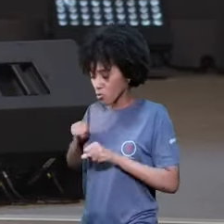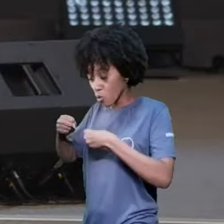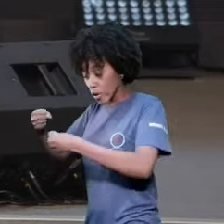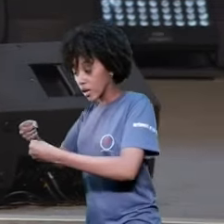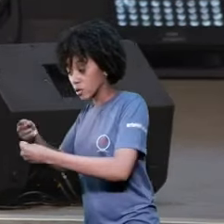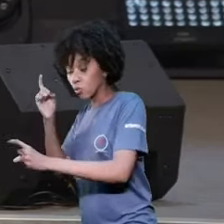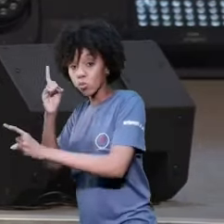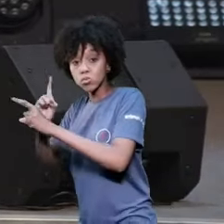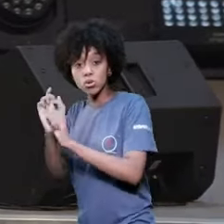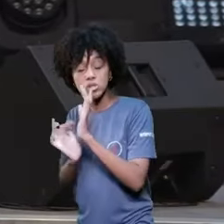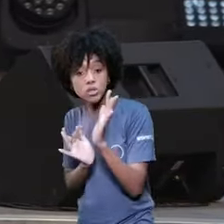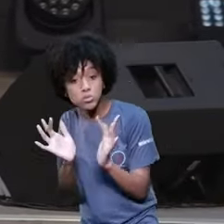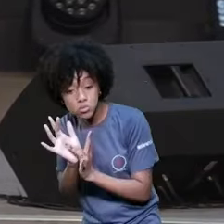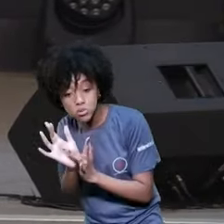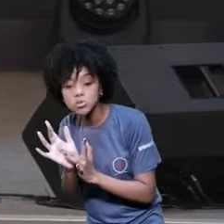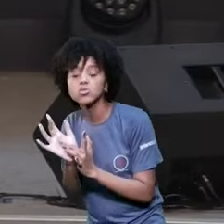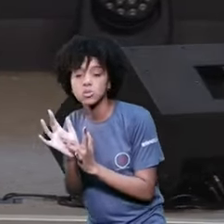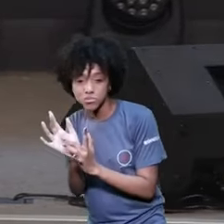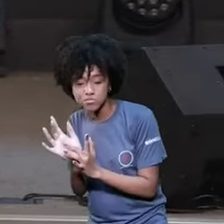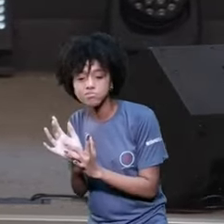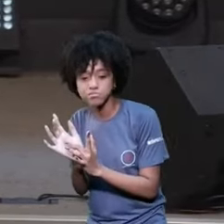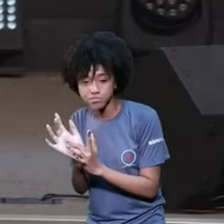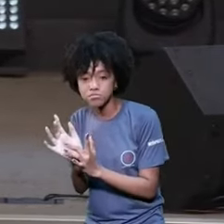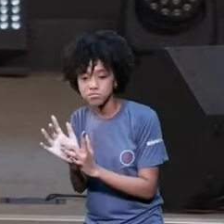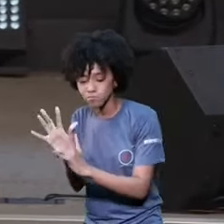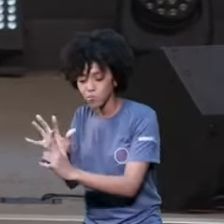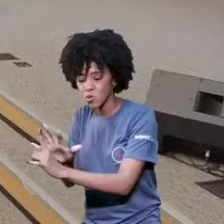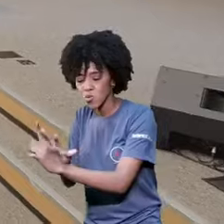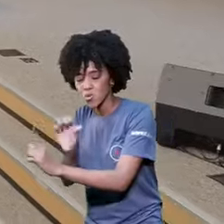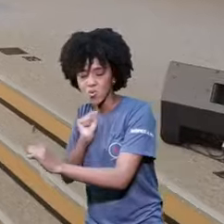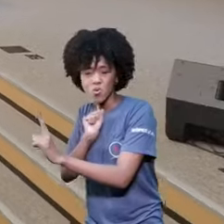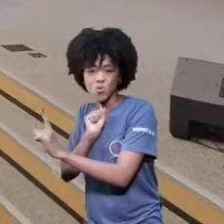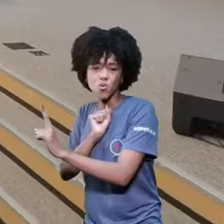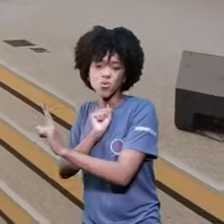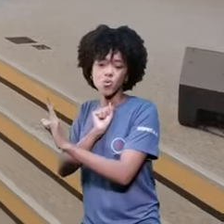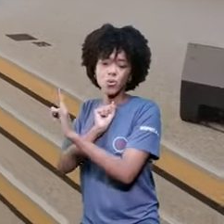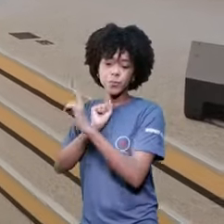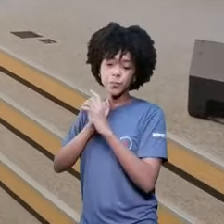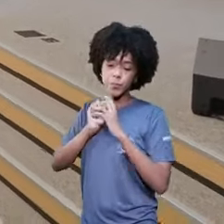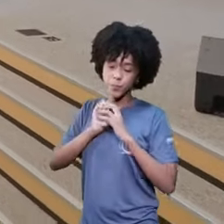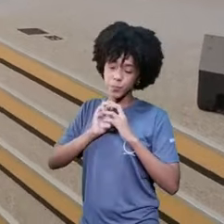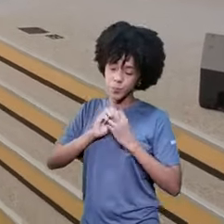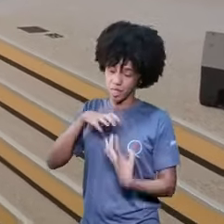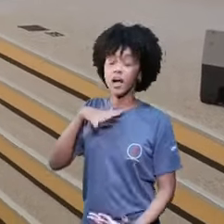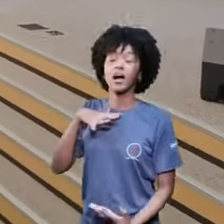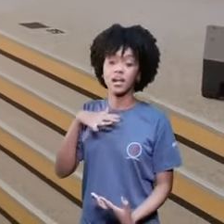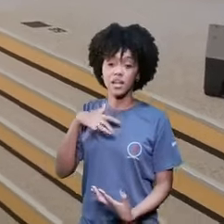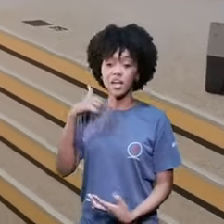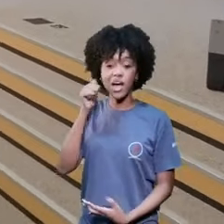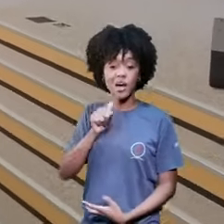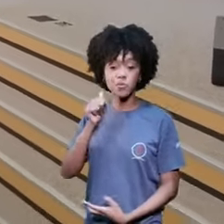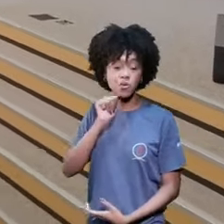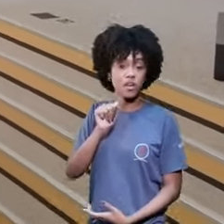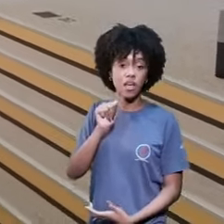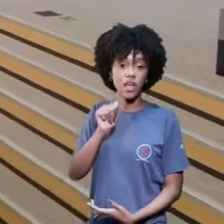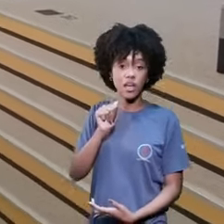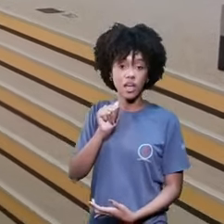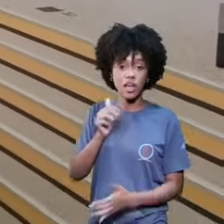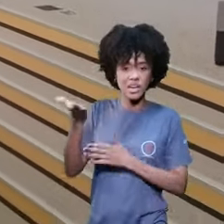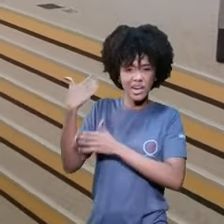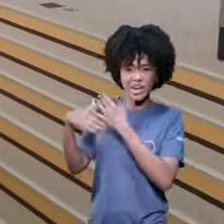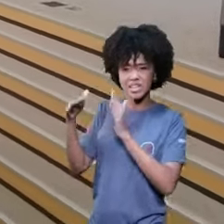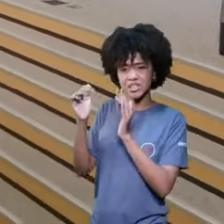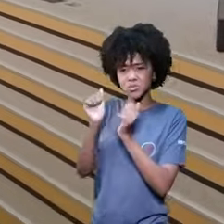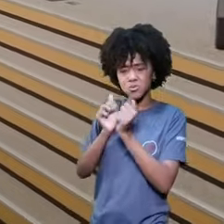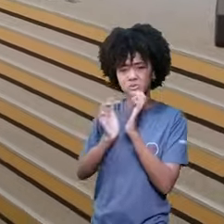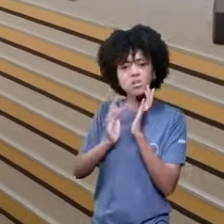correndo atrás de Jesus, se arrastando, encostou na ola, recebeu um milagre e voltou para casa. Se uma mulher que não tinha um pastor, não tinha a Bíblia na mão, não tinha um anjo,